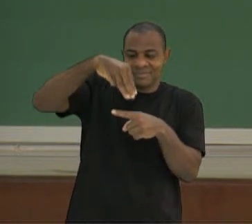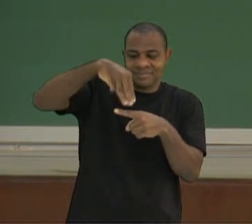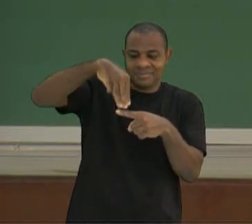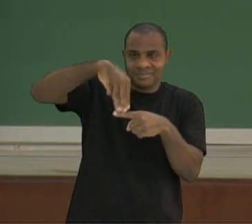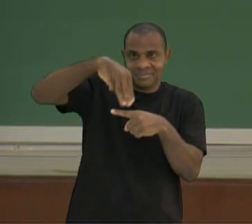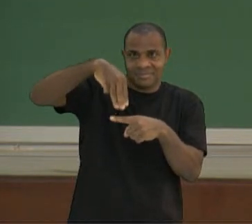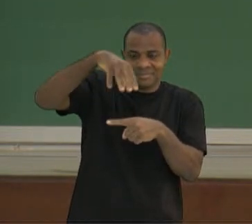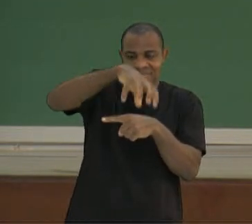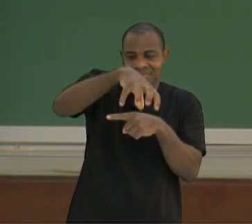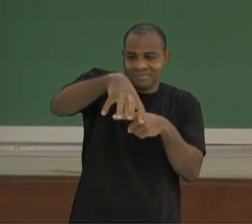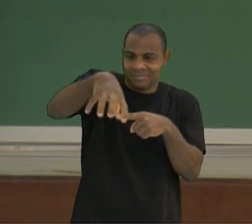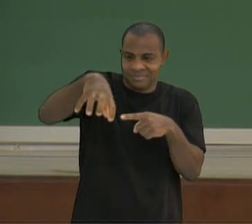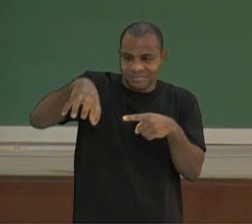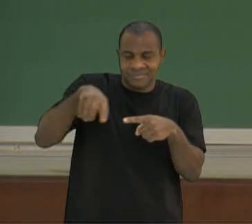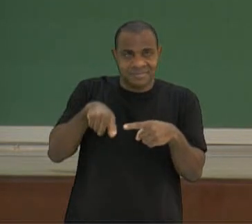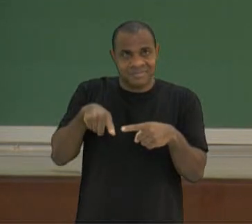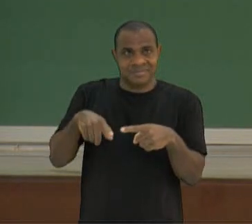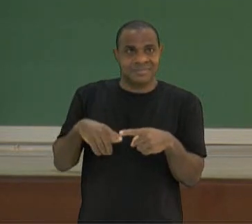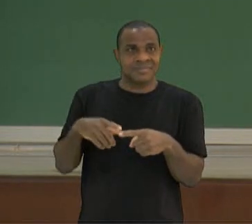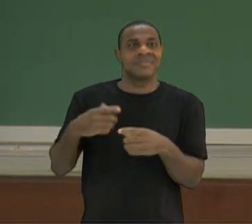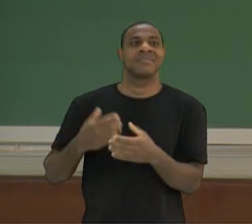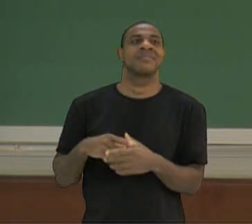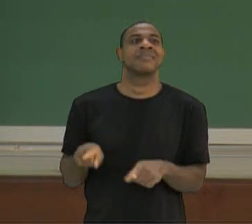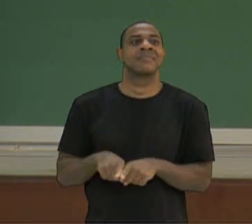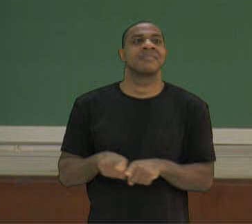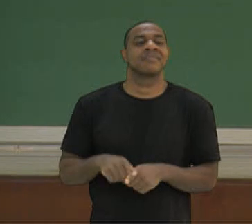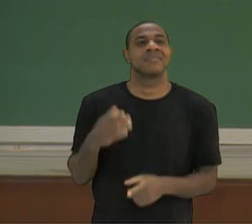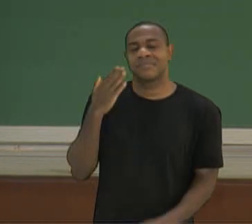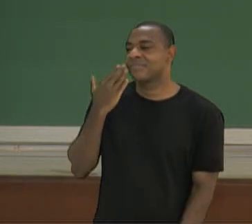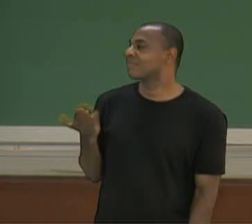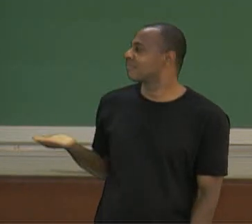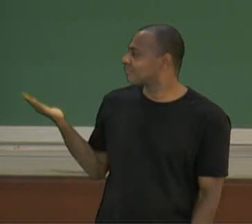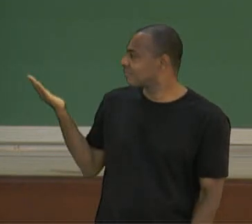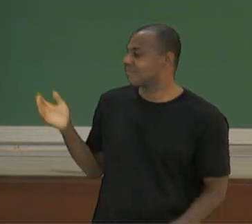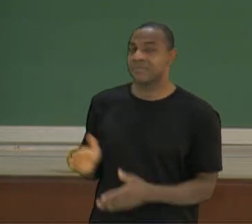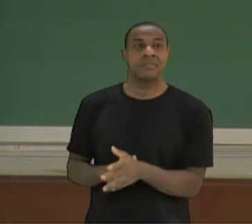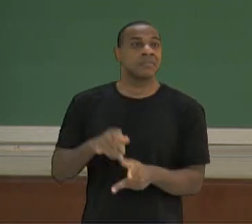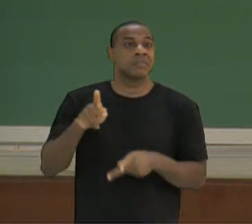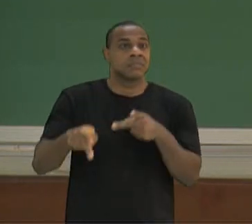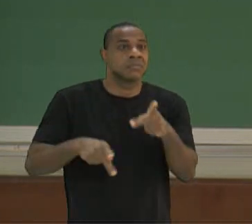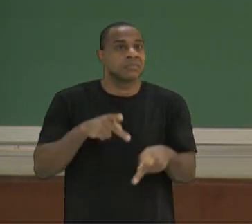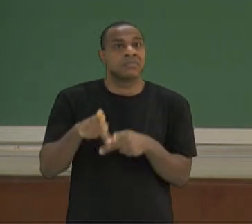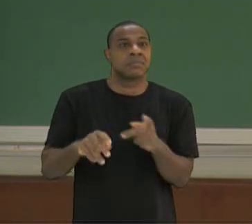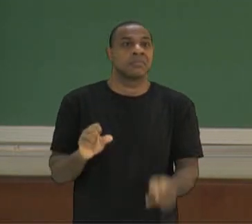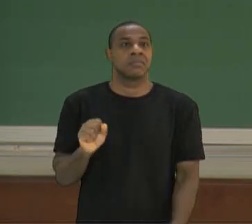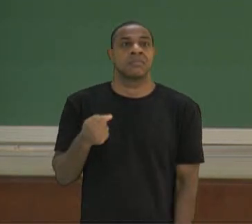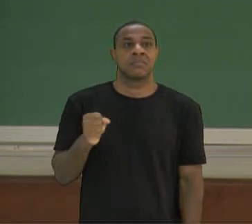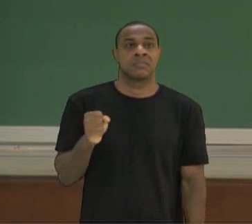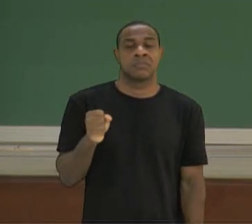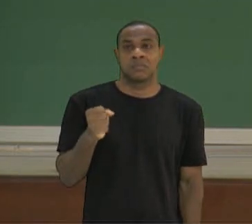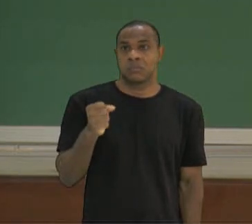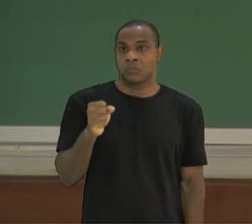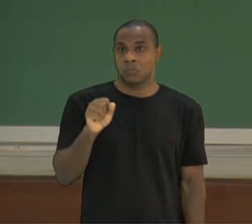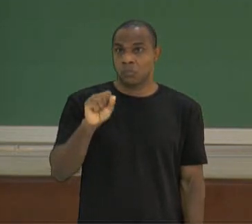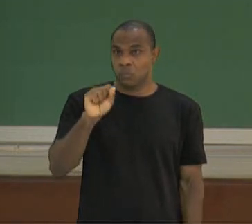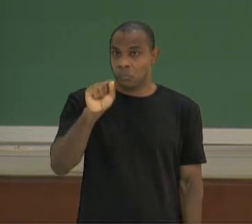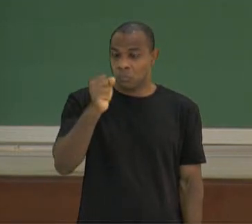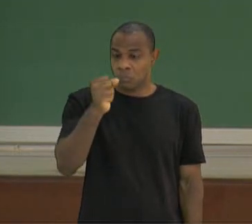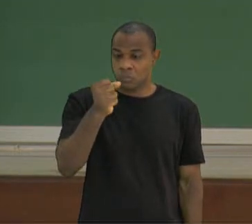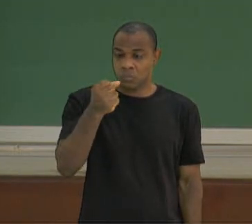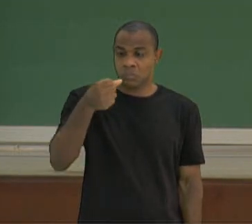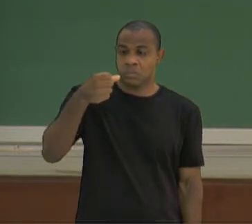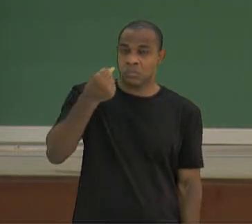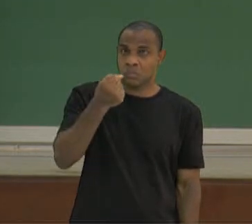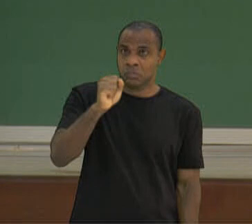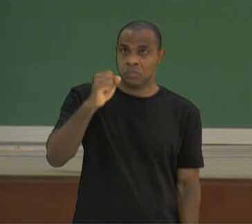de quase 6 milhões de quilômetros quadrados, né? E uma população ali de 809 mil habitantes. Vejam